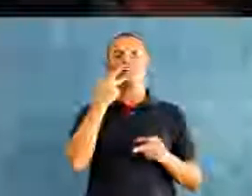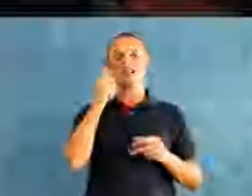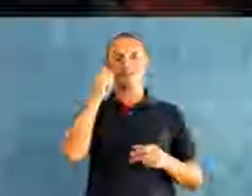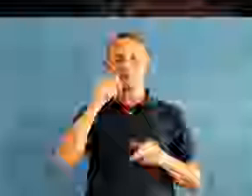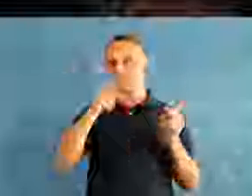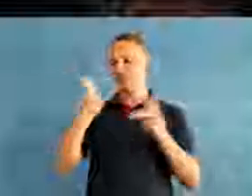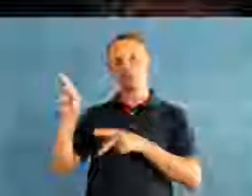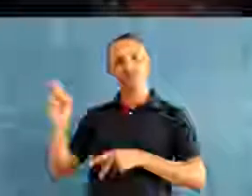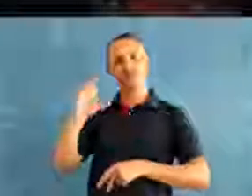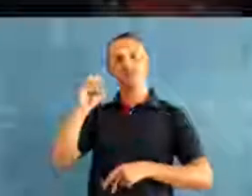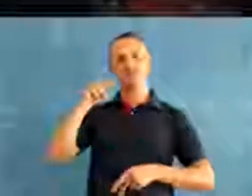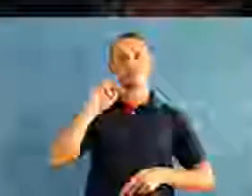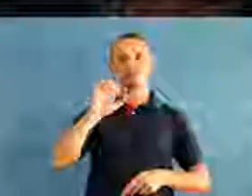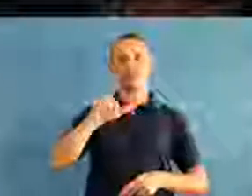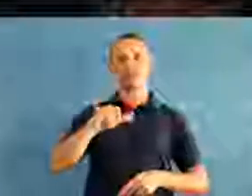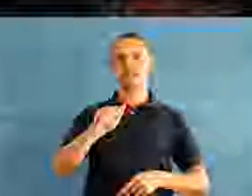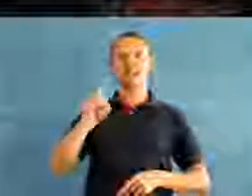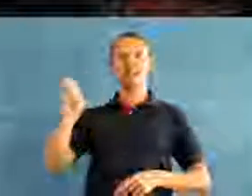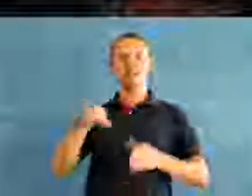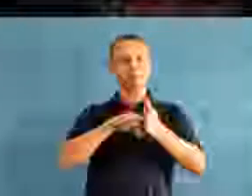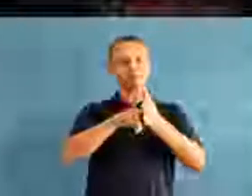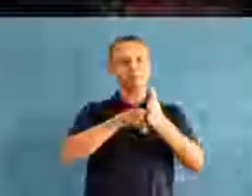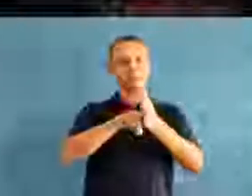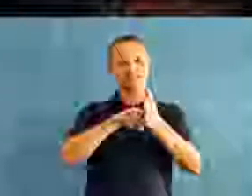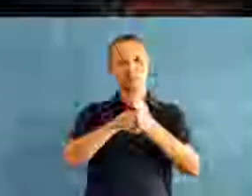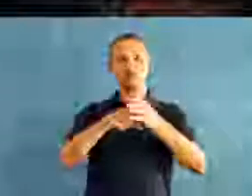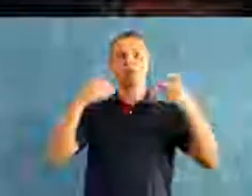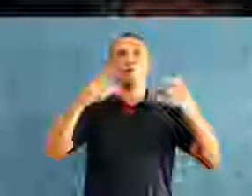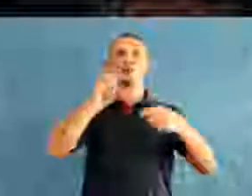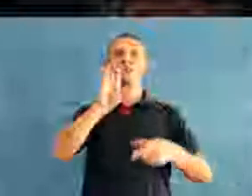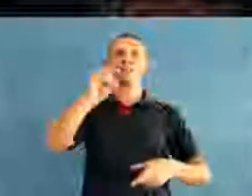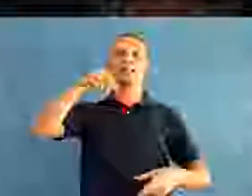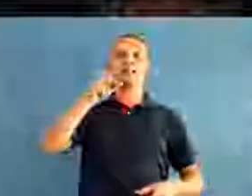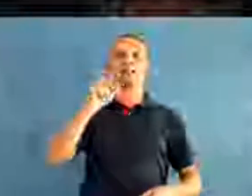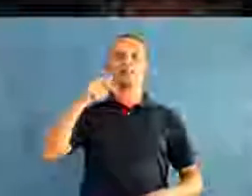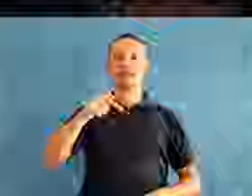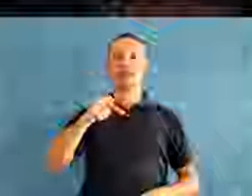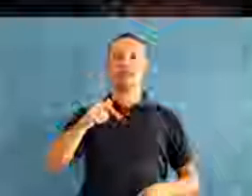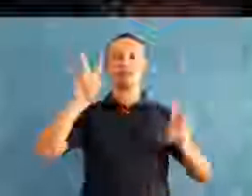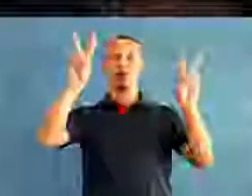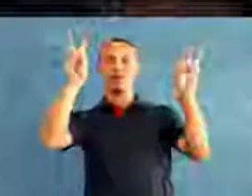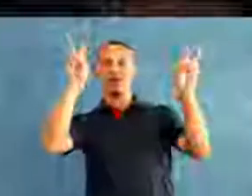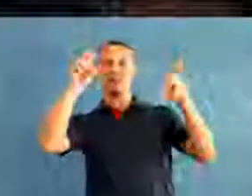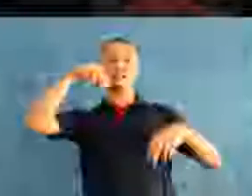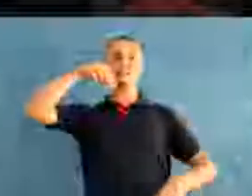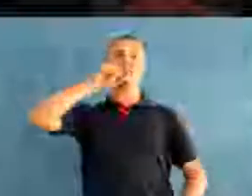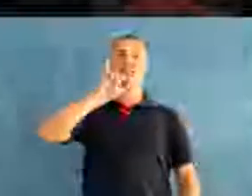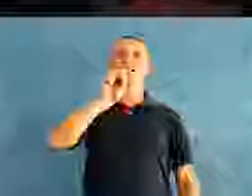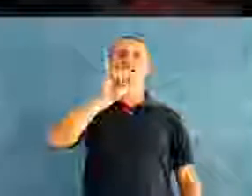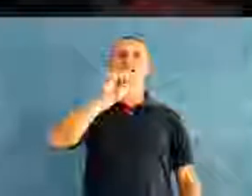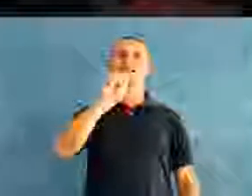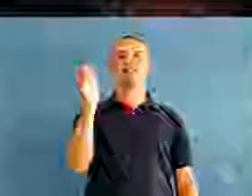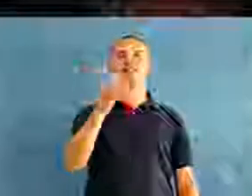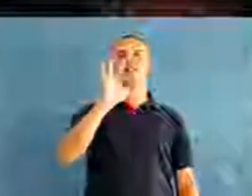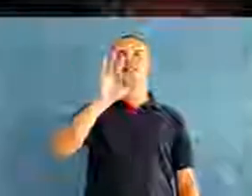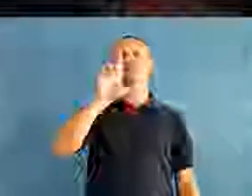pesquisadora do CNPq, doutora em literatura brasileira pela USP, com a tese Nísia Floresta, Vida e Obra. Em 96,